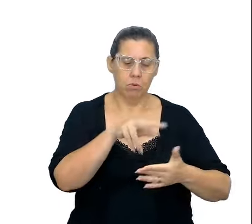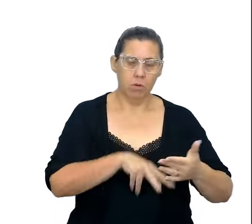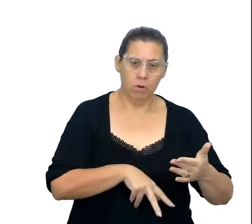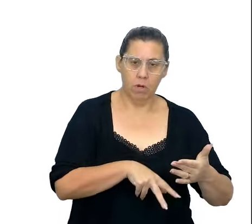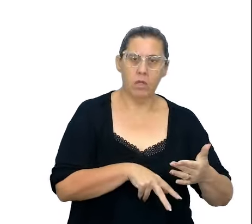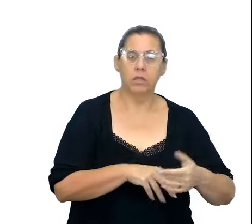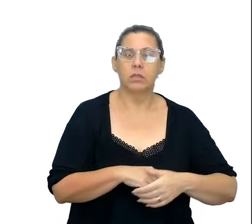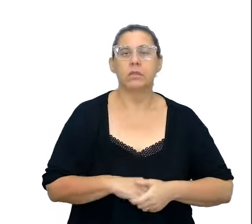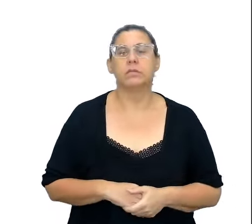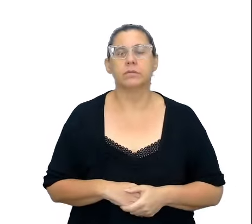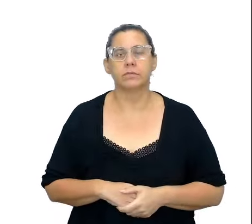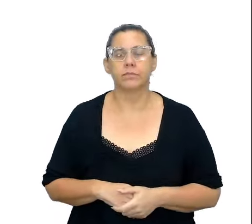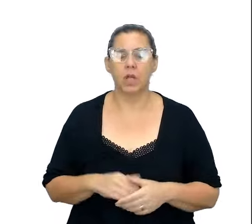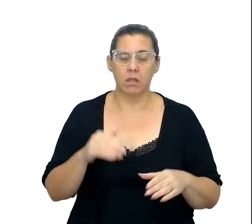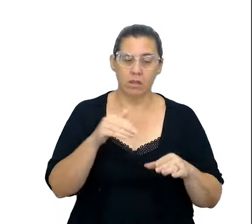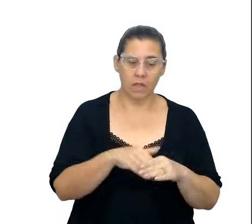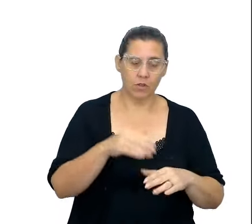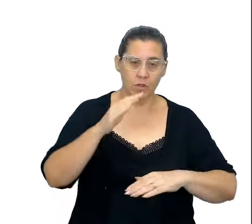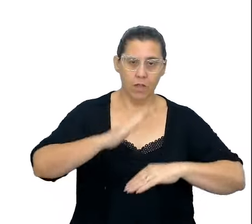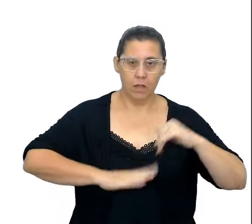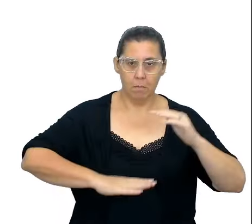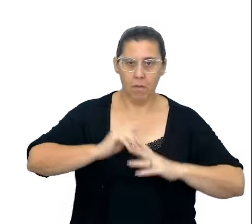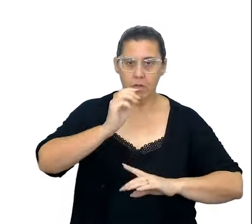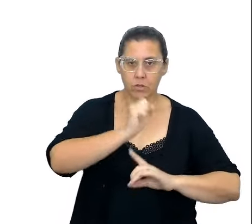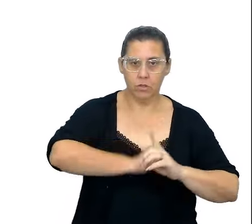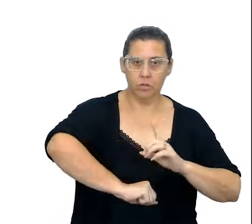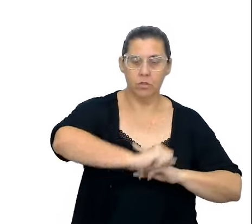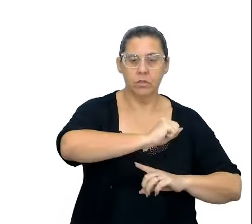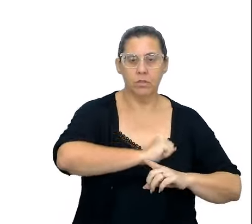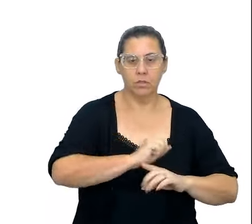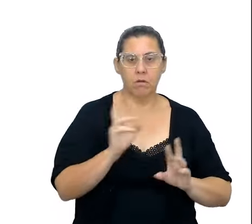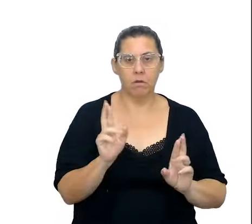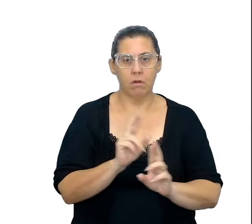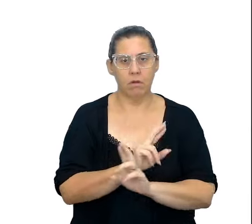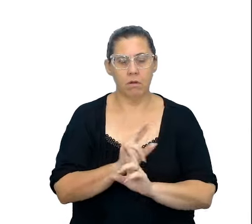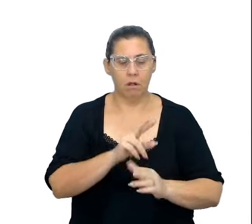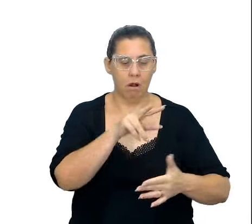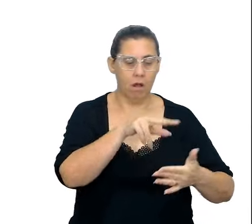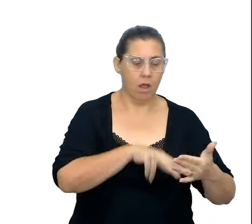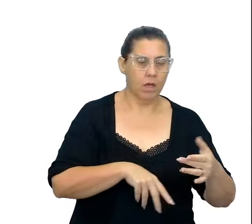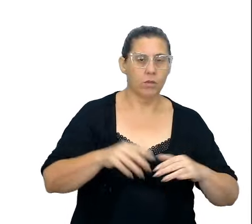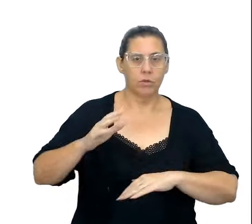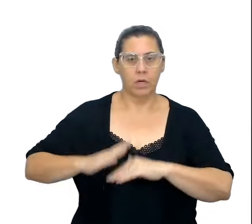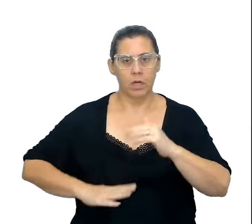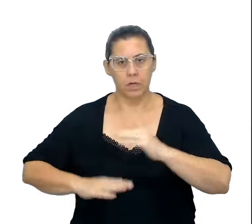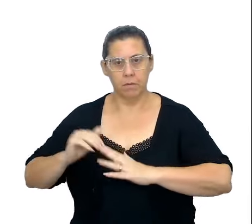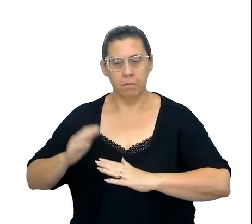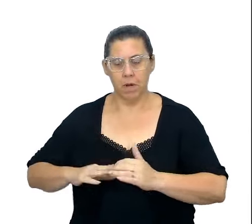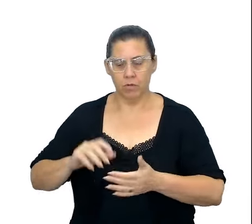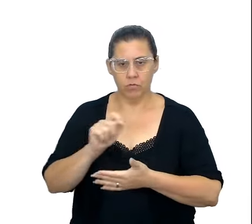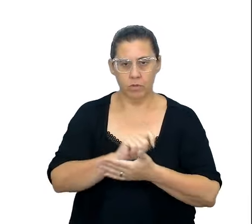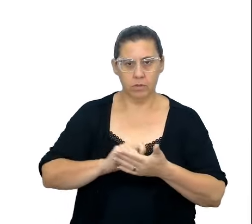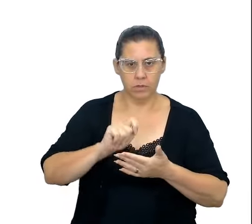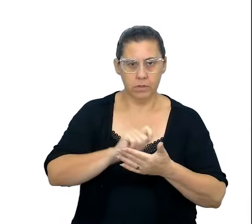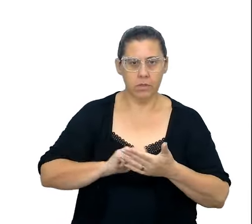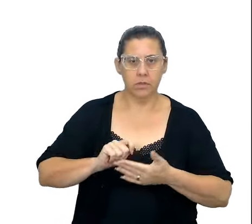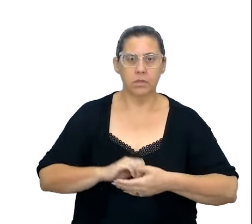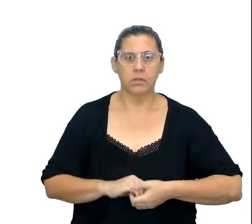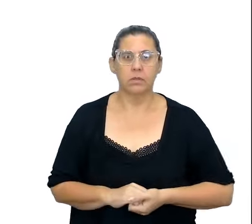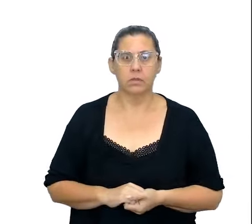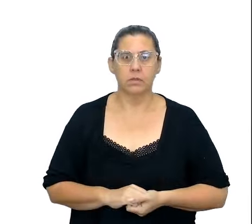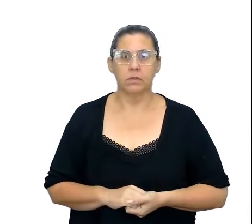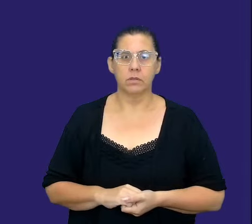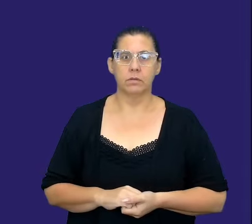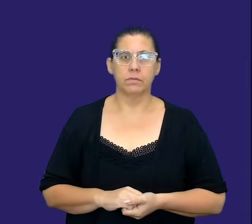da língua portuguesa dentro dessa prática social em relação à leitura e práticas de escrita, né? Vamos